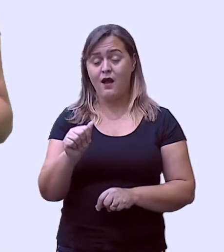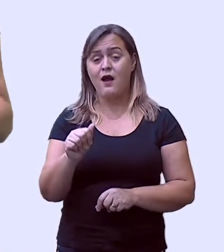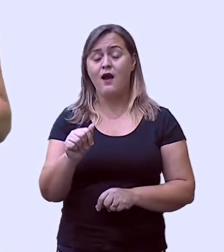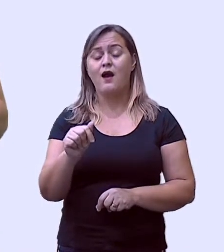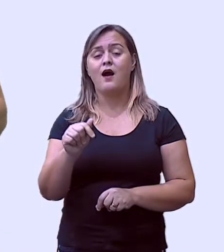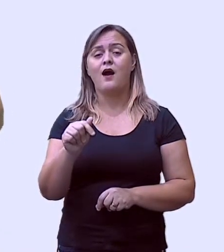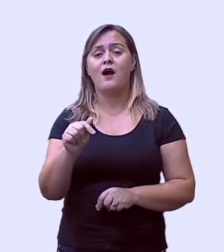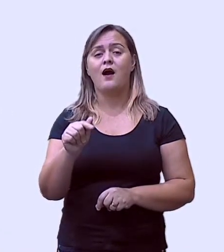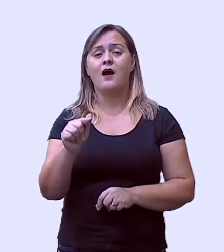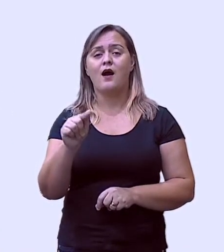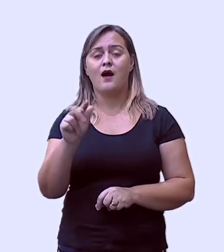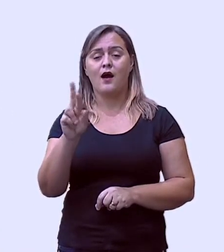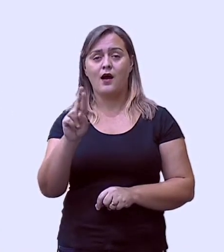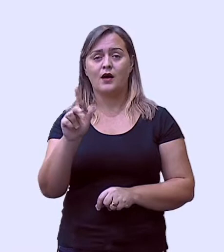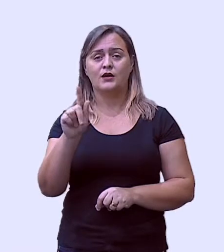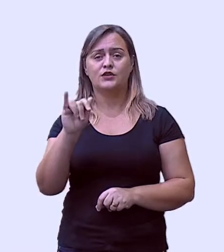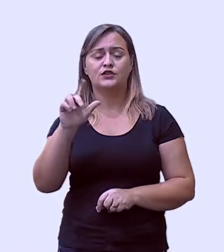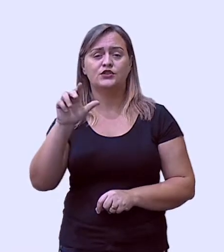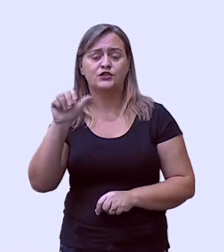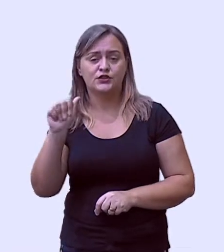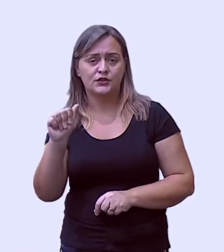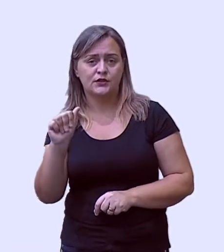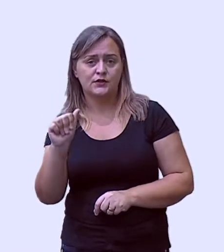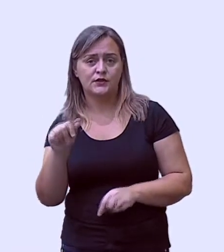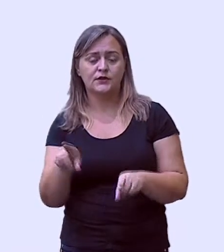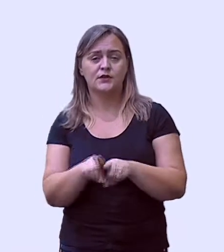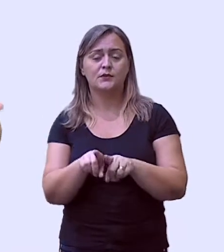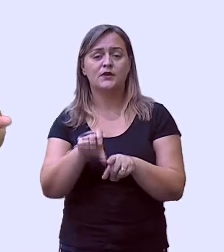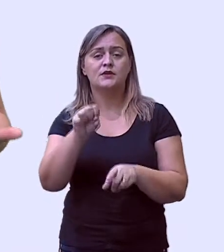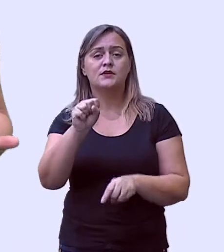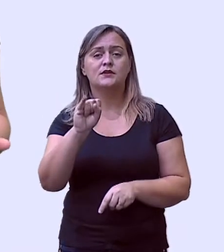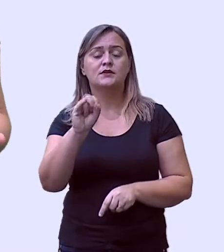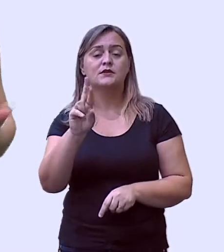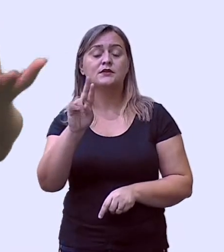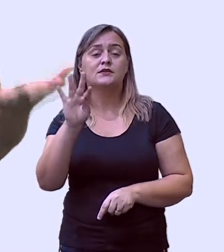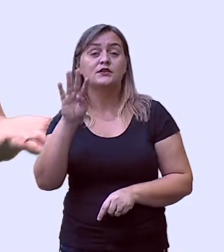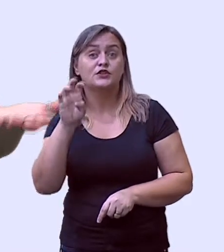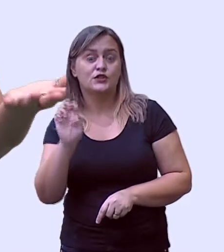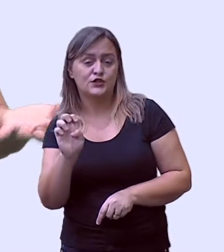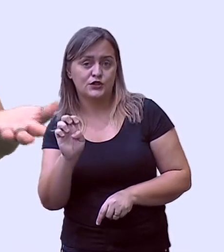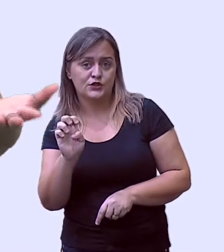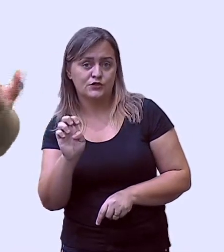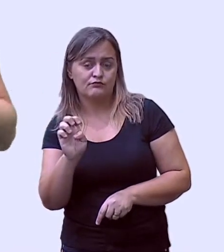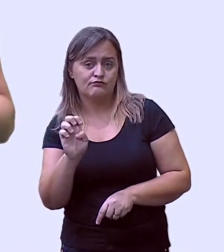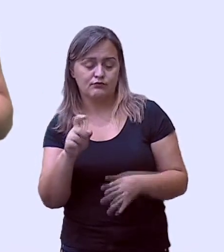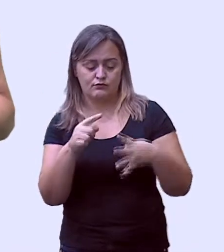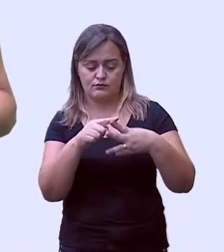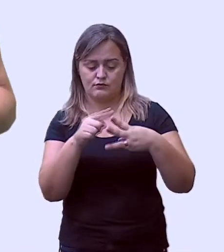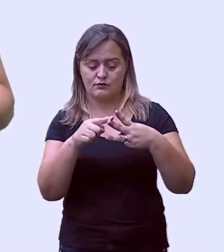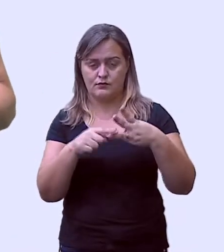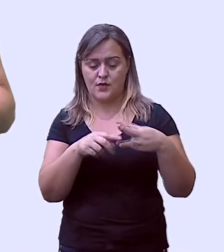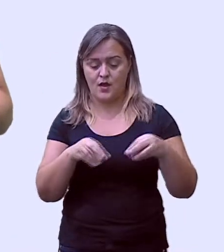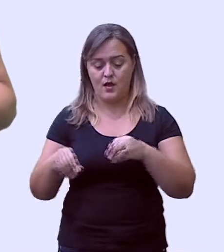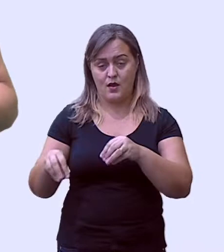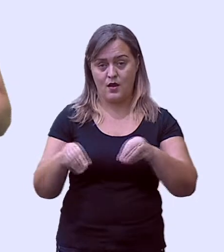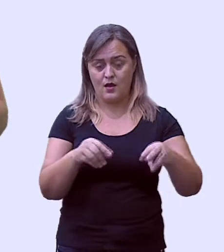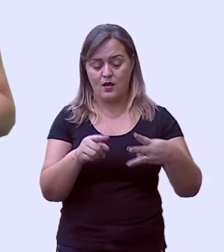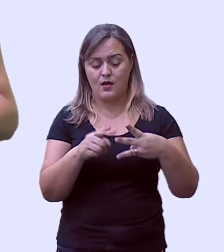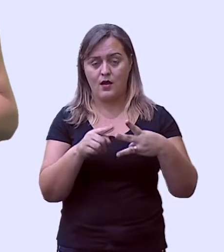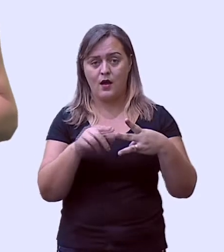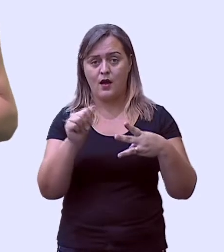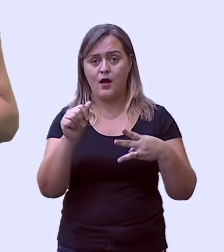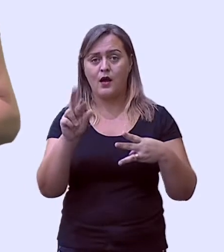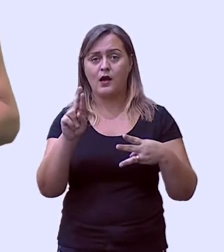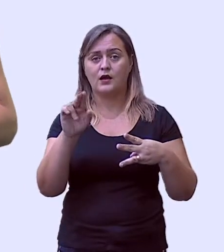silt. Então, esse solo tem uma predominância arenosa ou